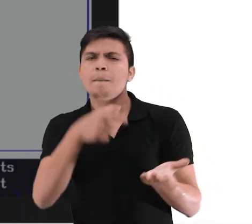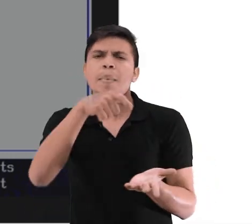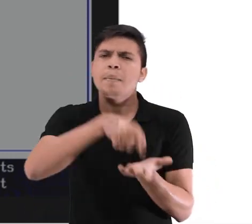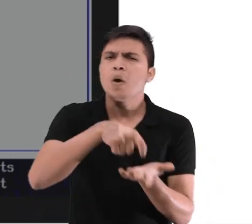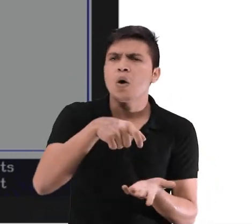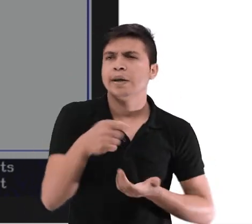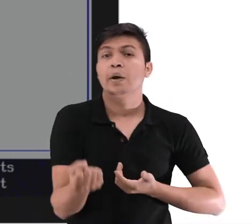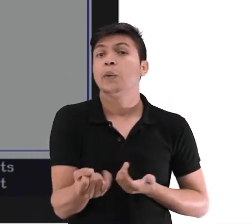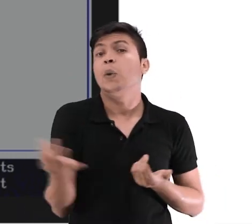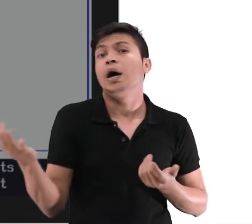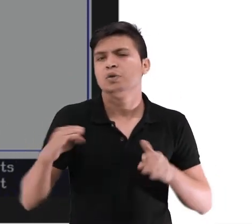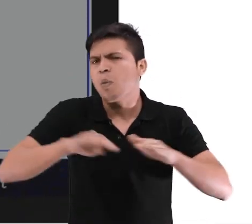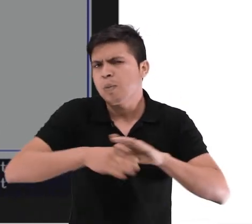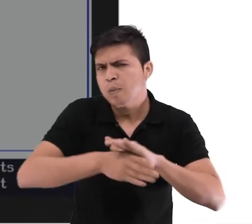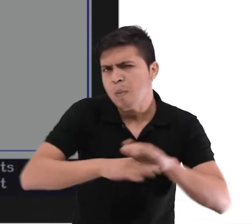de memória,